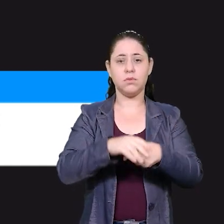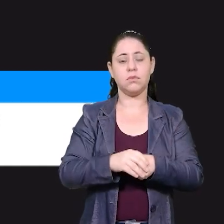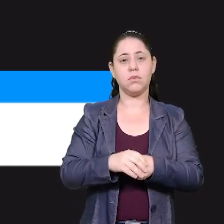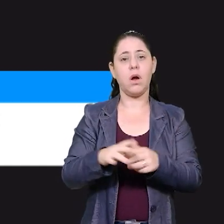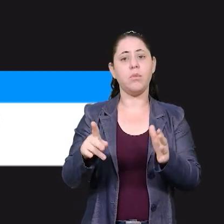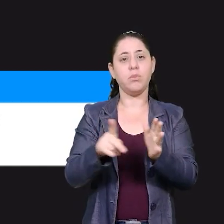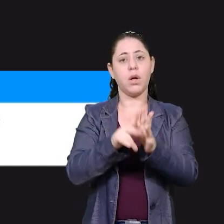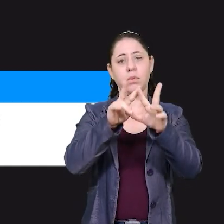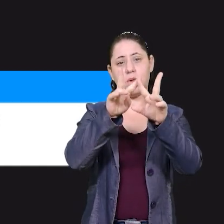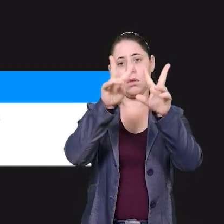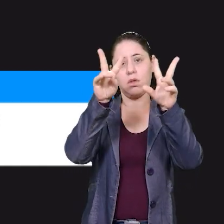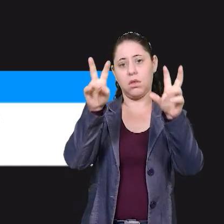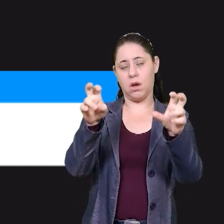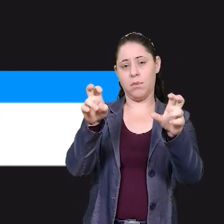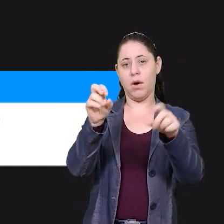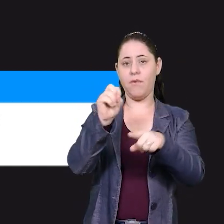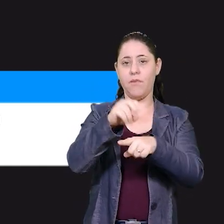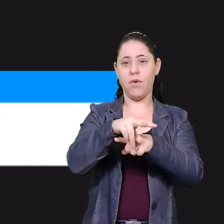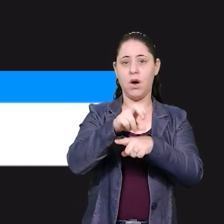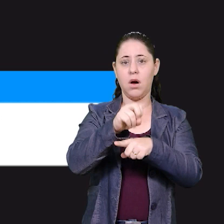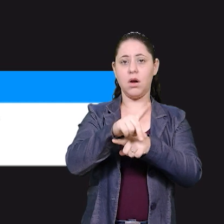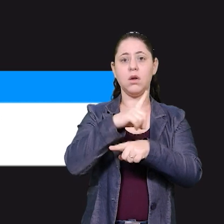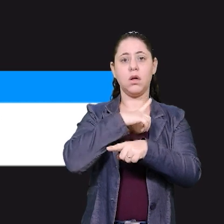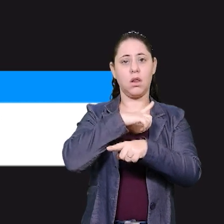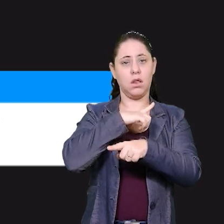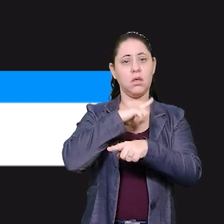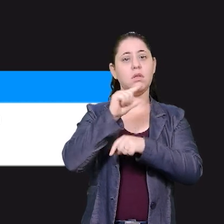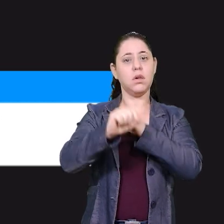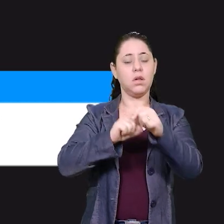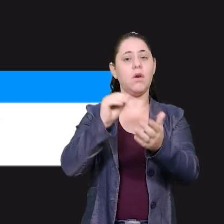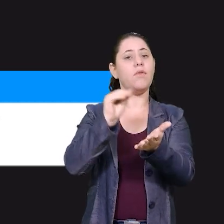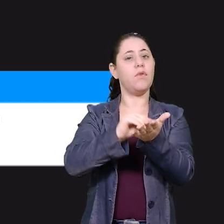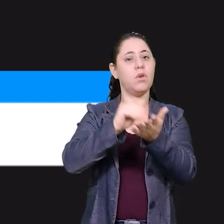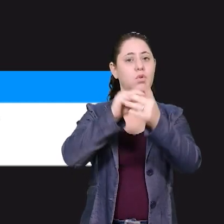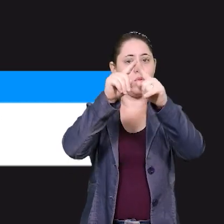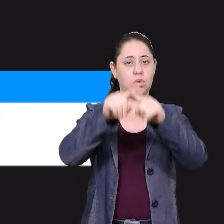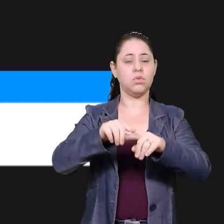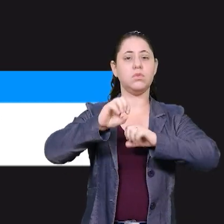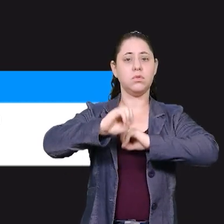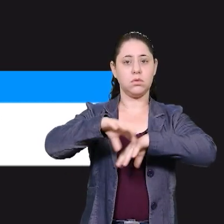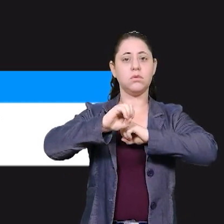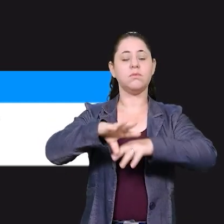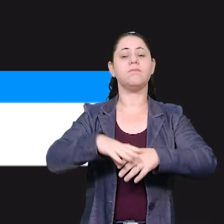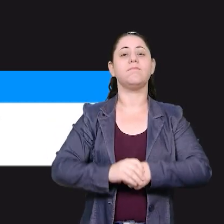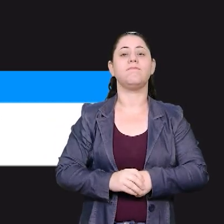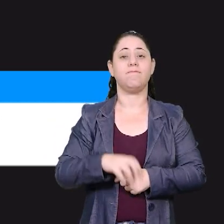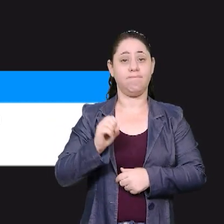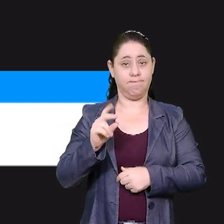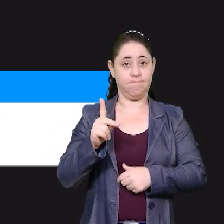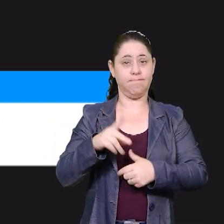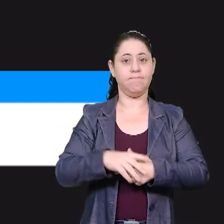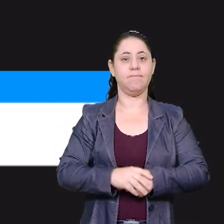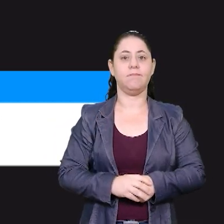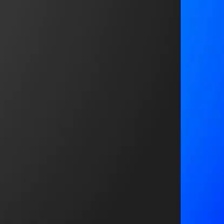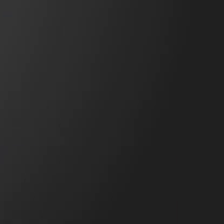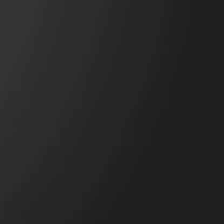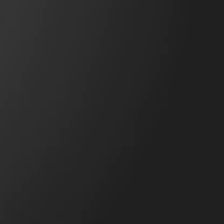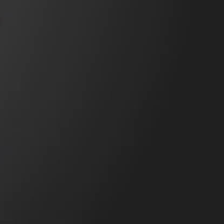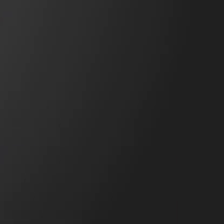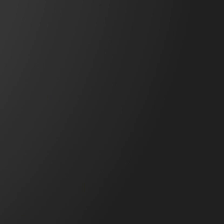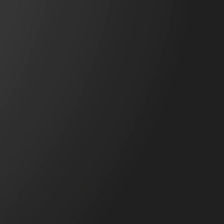uma resposta sobre essas vagas que estão para ser preenchidas ainda no concurso da educação,